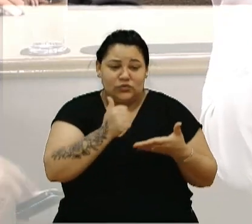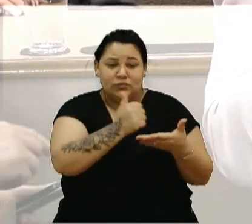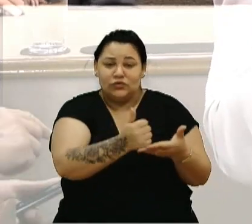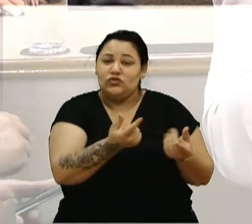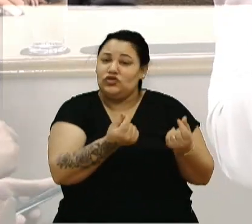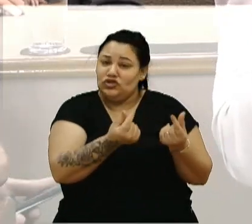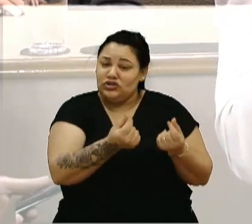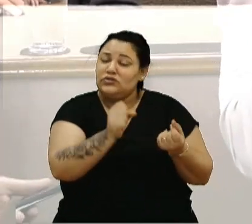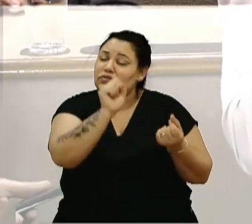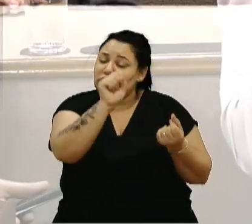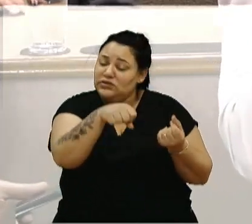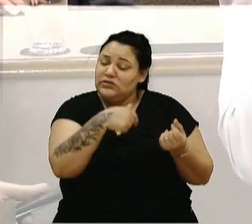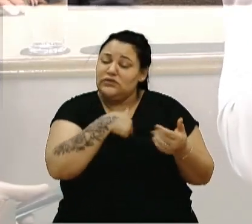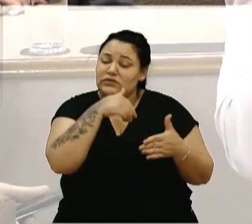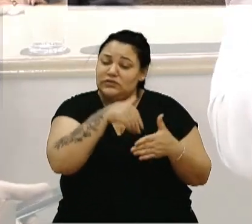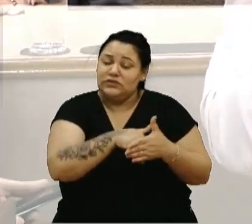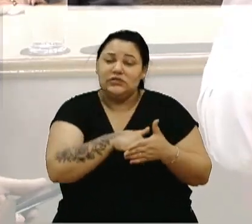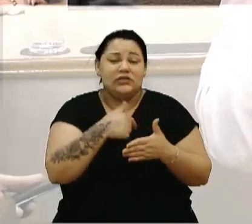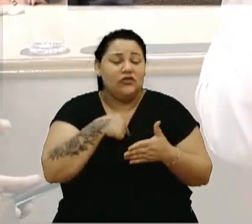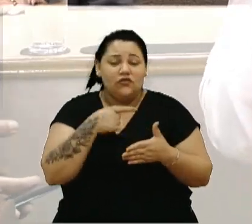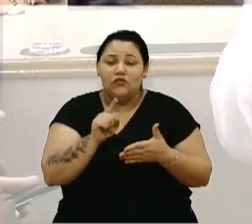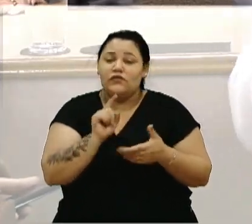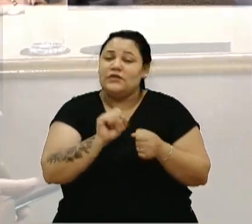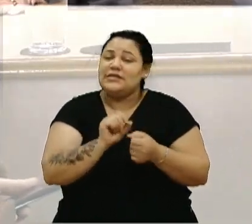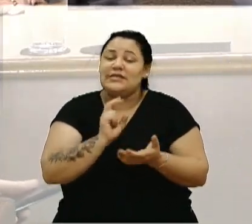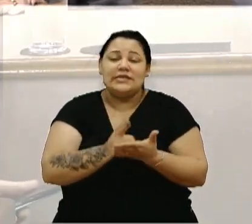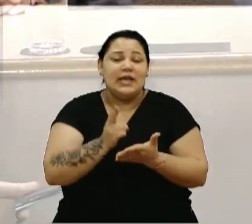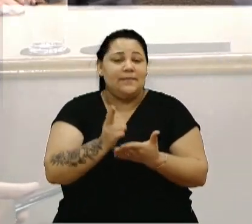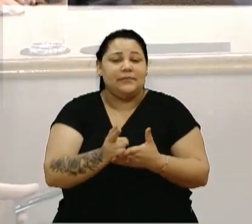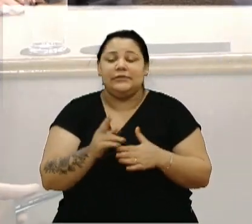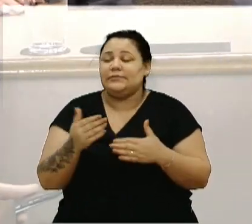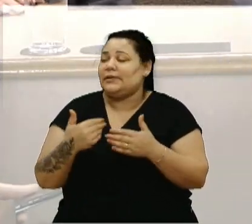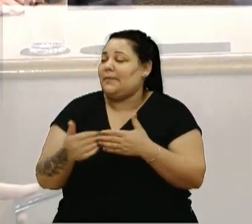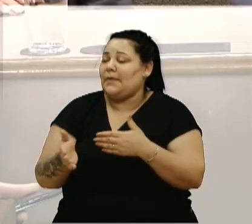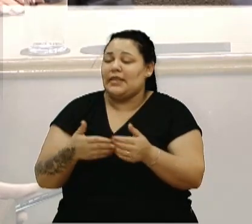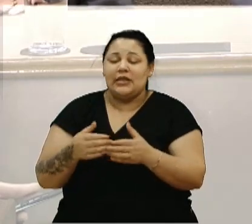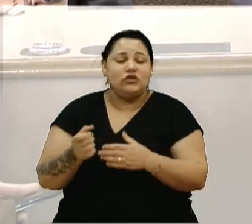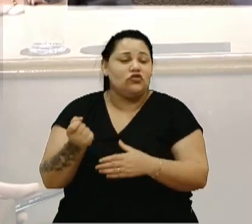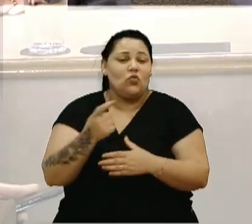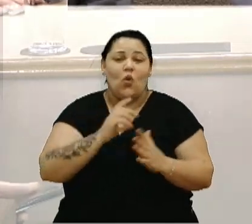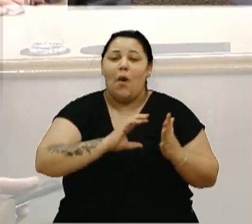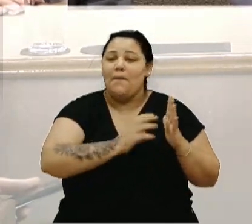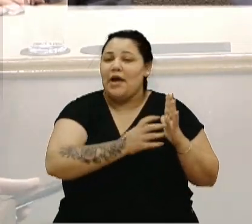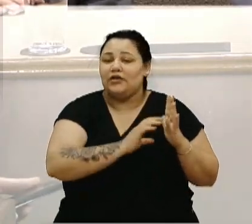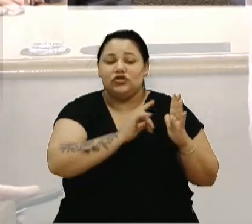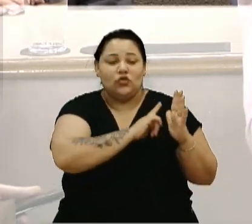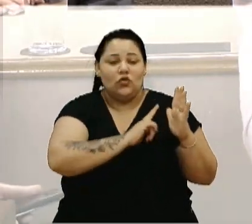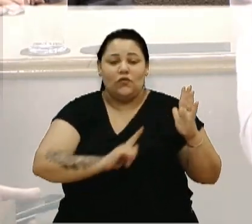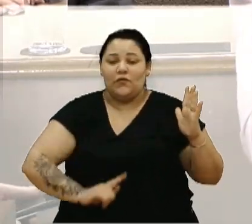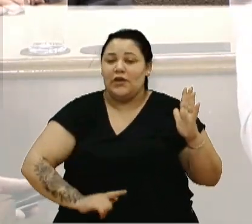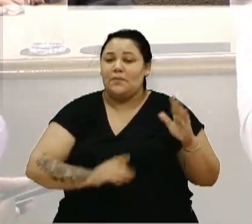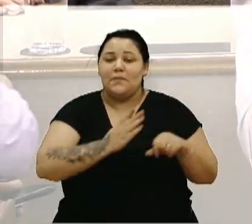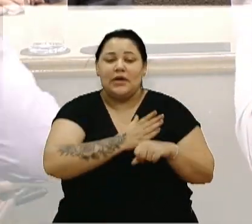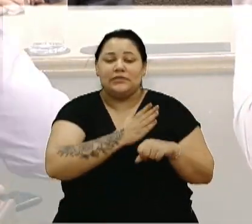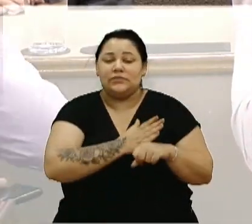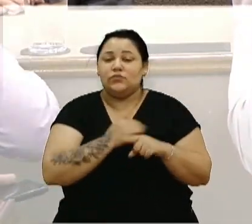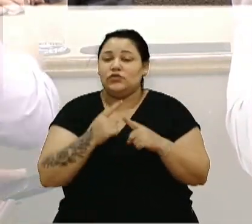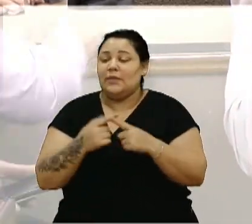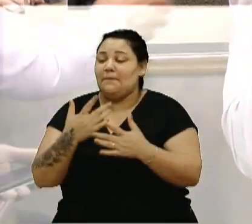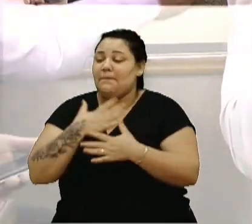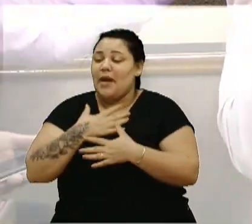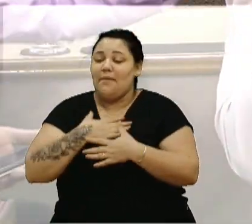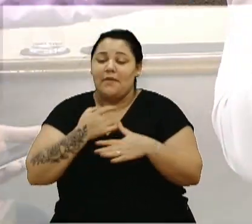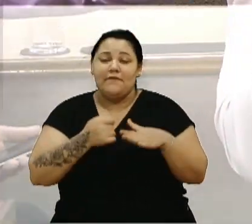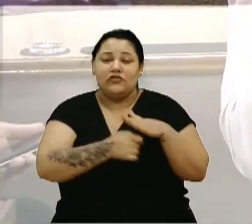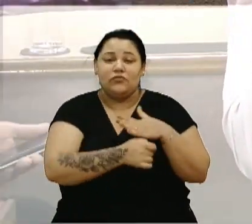aporte de dinheiro para a Festa da Uva e faria sempre, independente do governo, porque para mim é um investimento. E sendo investimento, o